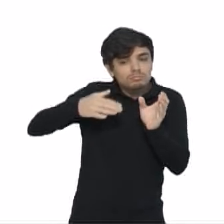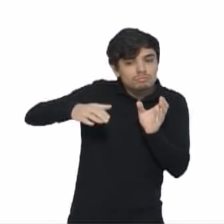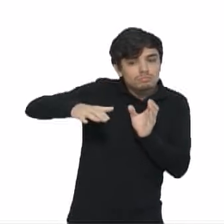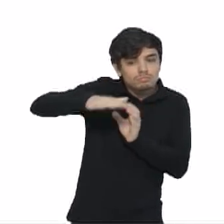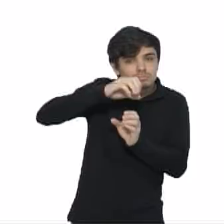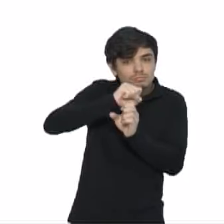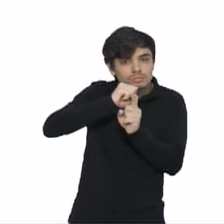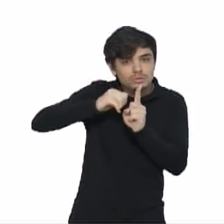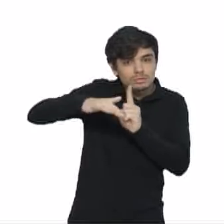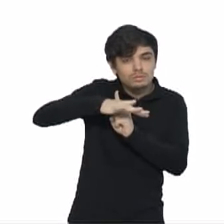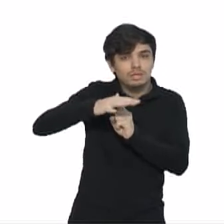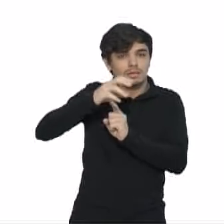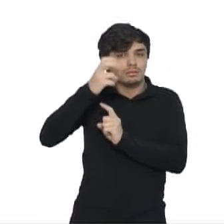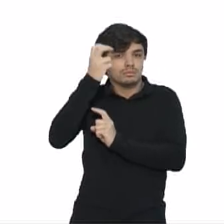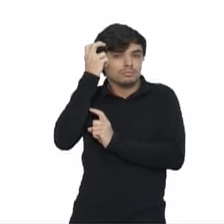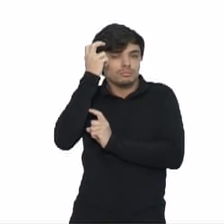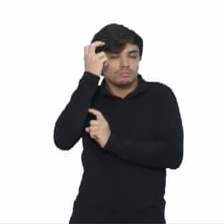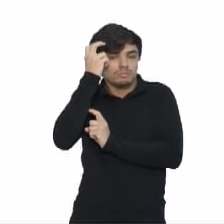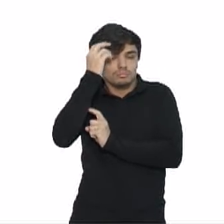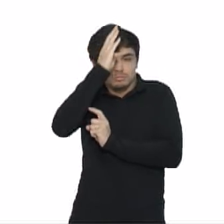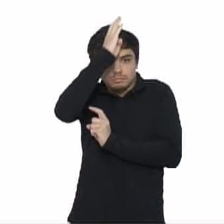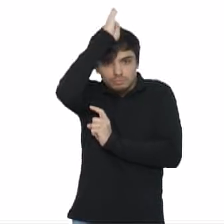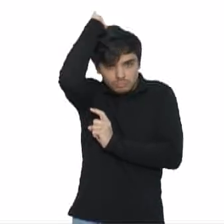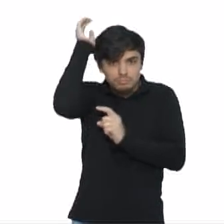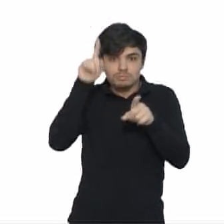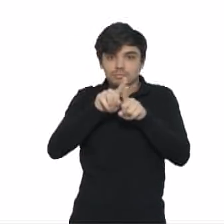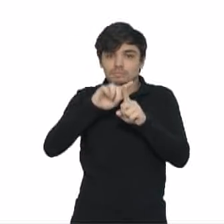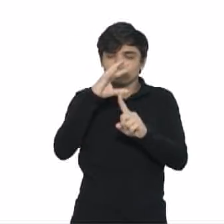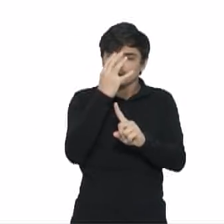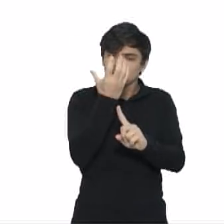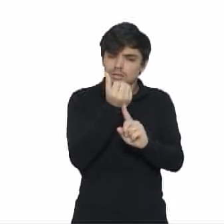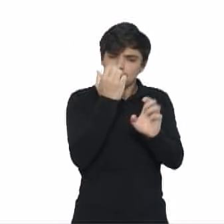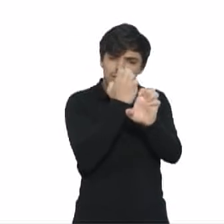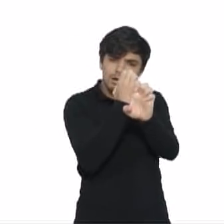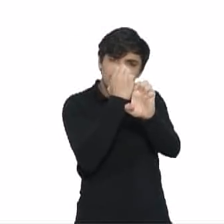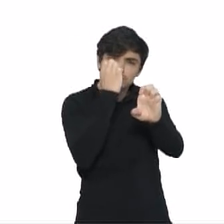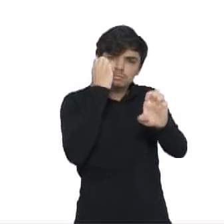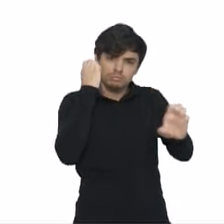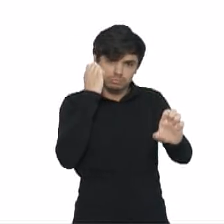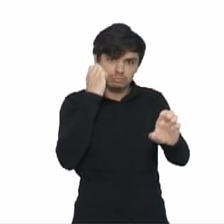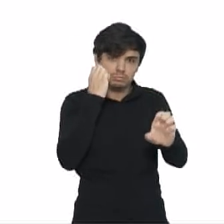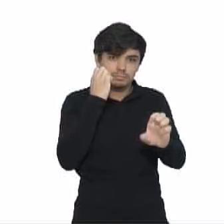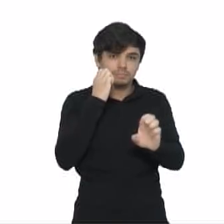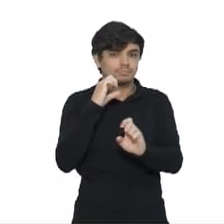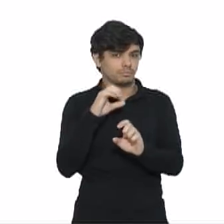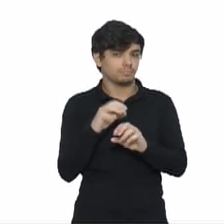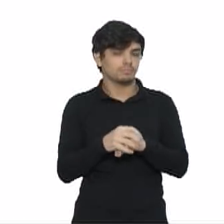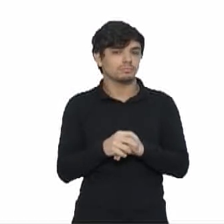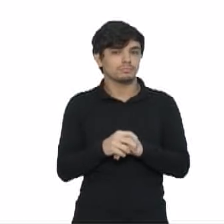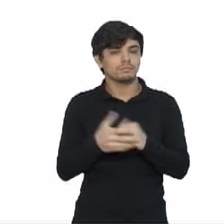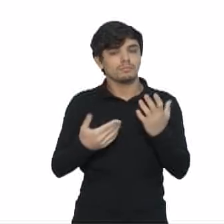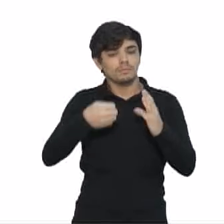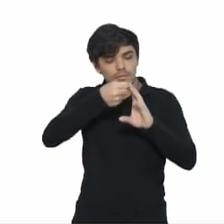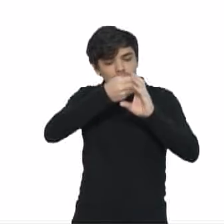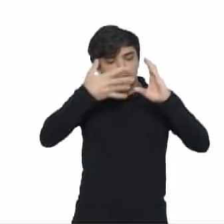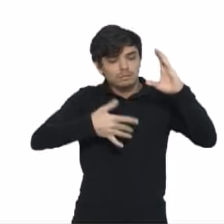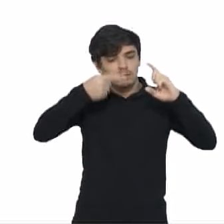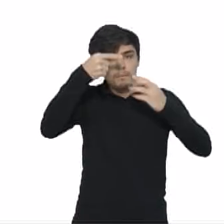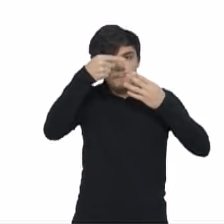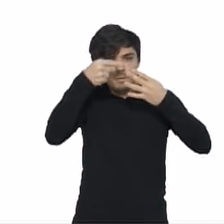de sua engenharia, arquitetura e das artes. Vamos identificar as características do direito